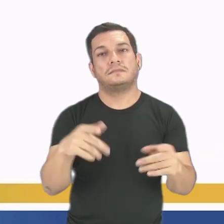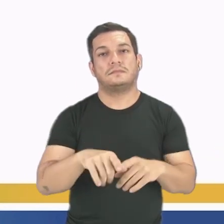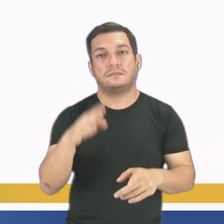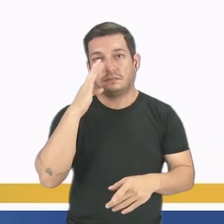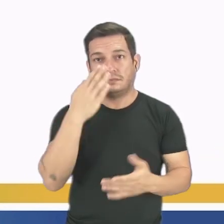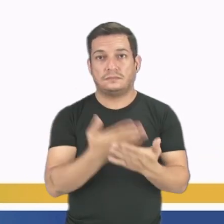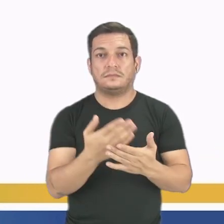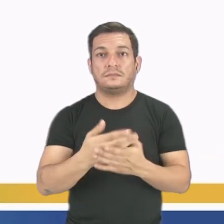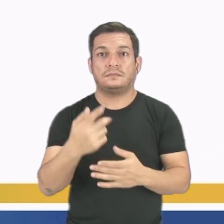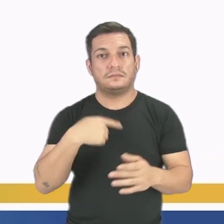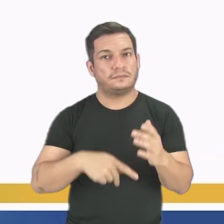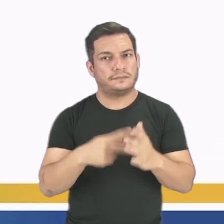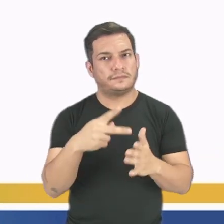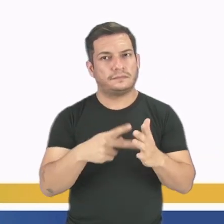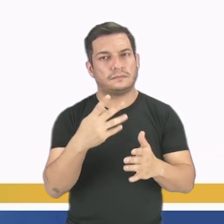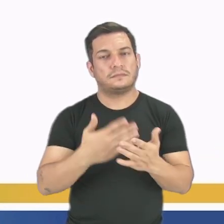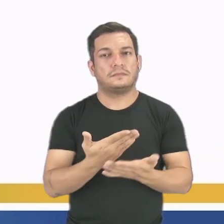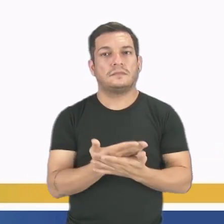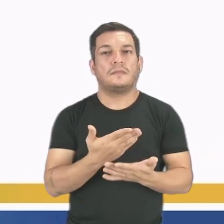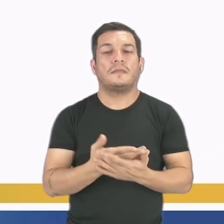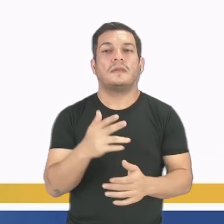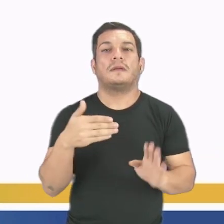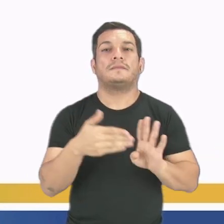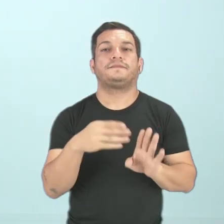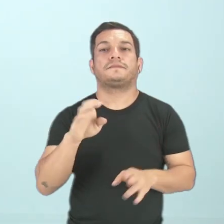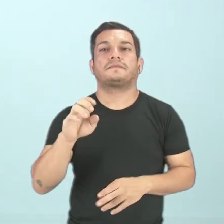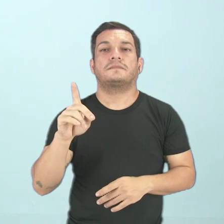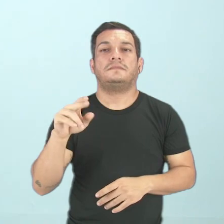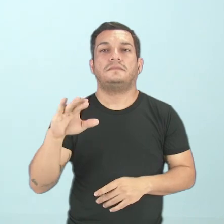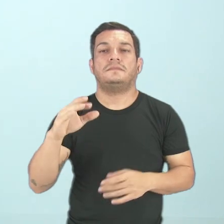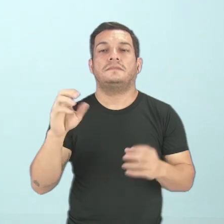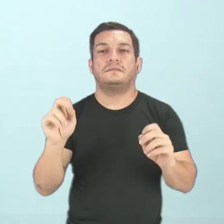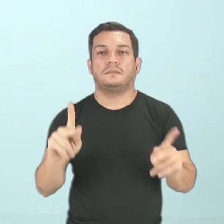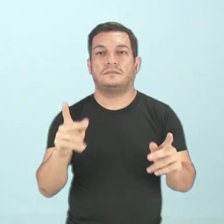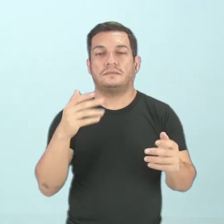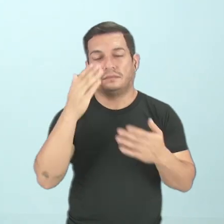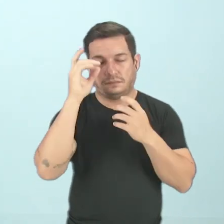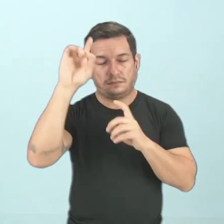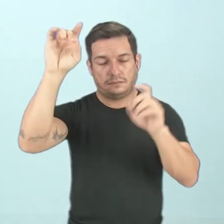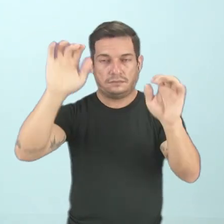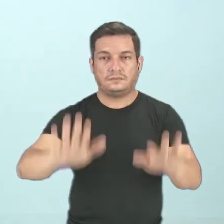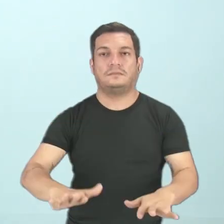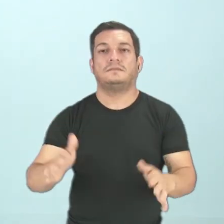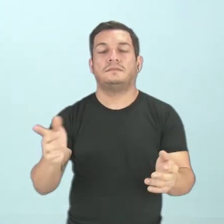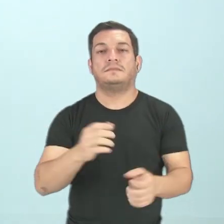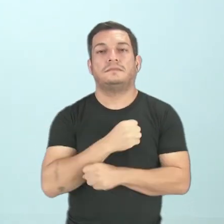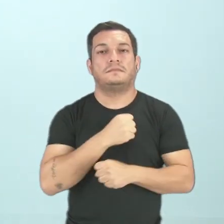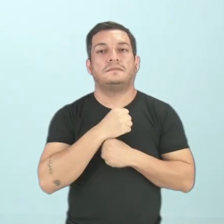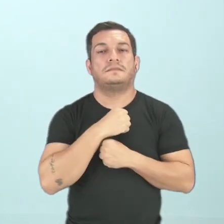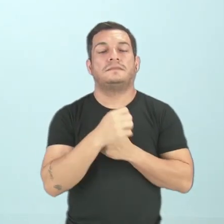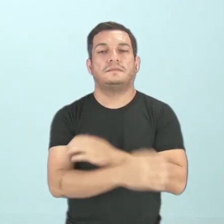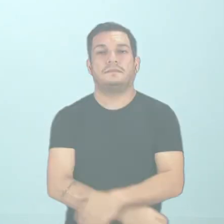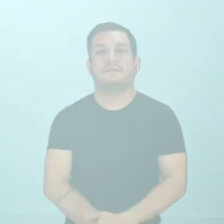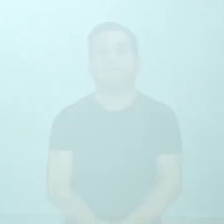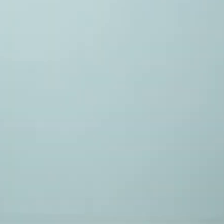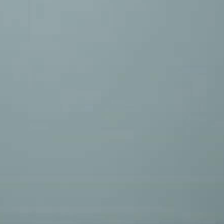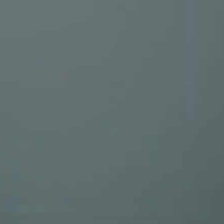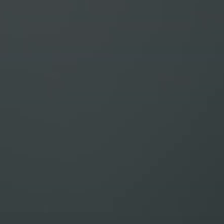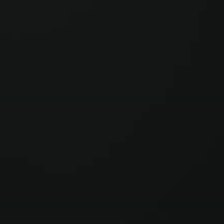Não deixe de rever nossas aulas na plataforma Eduque, ok? Deus abençoe a todos e um grande abraço!